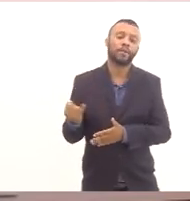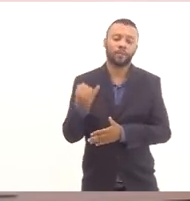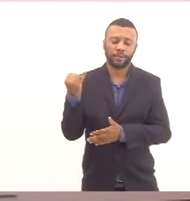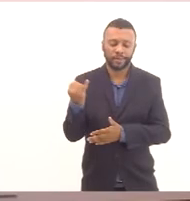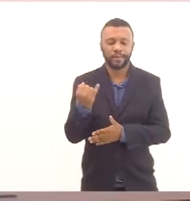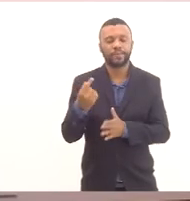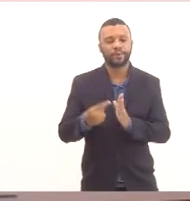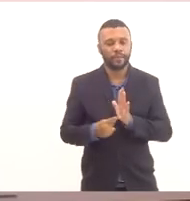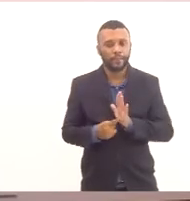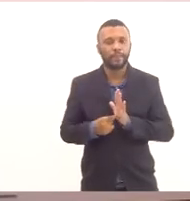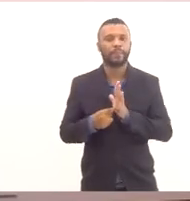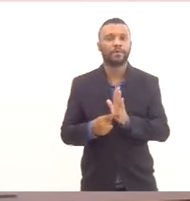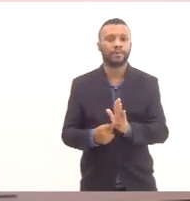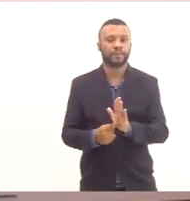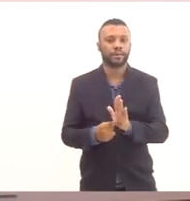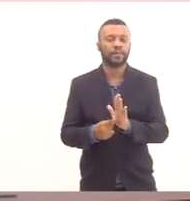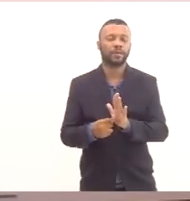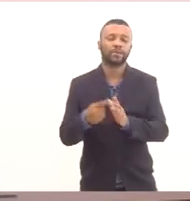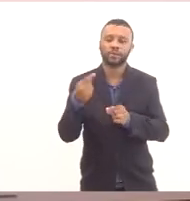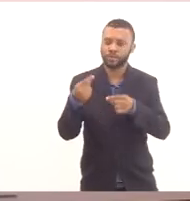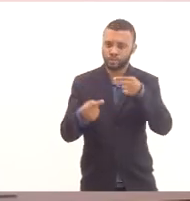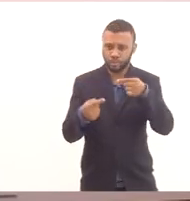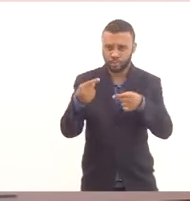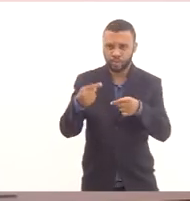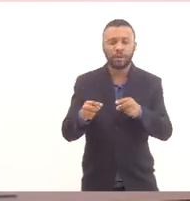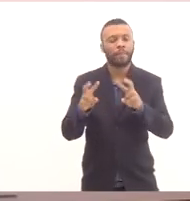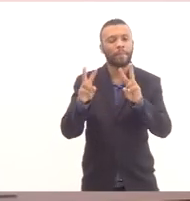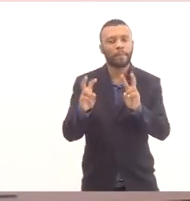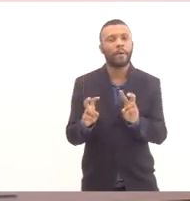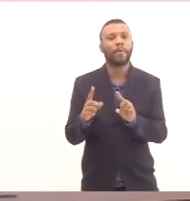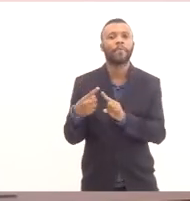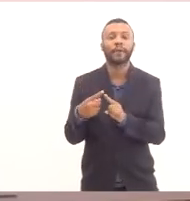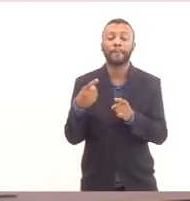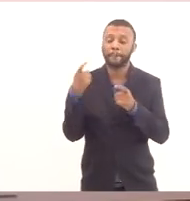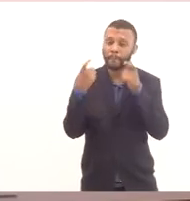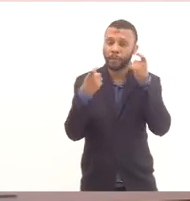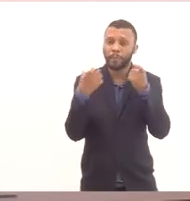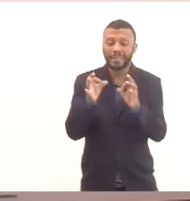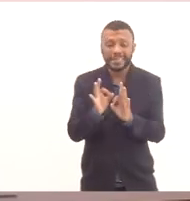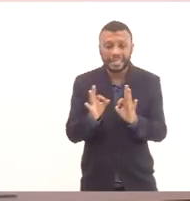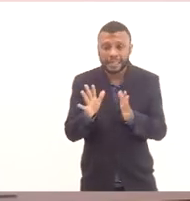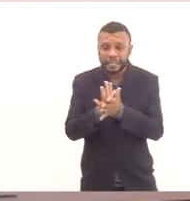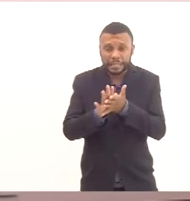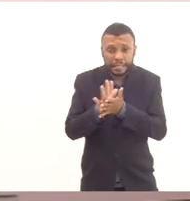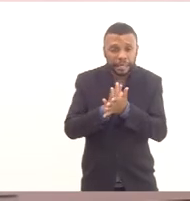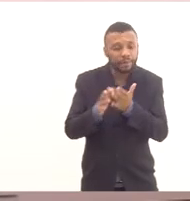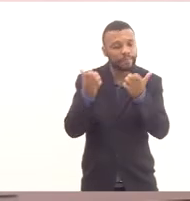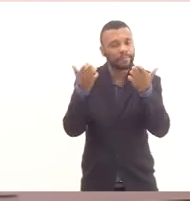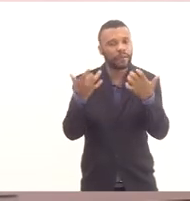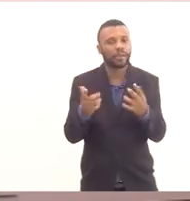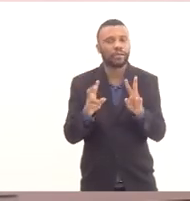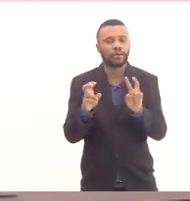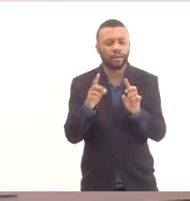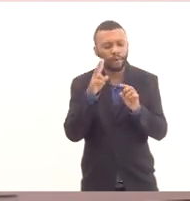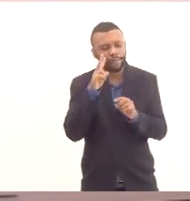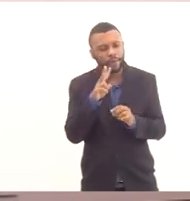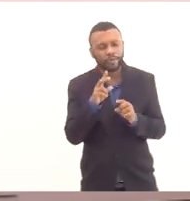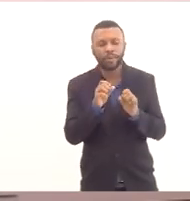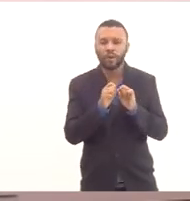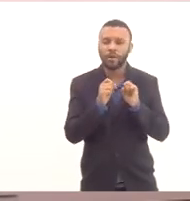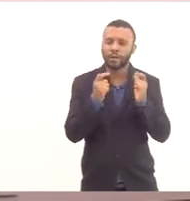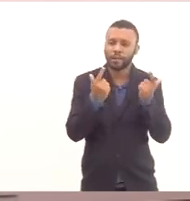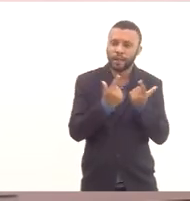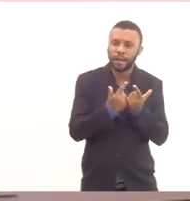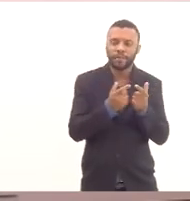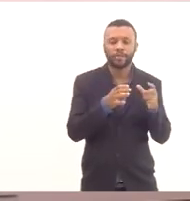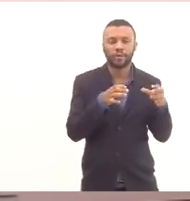colocar isso e sem pauta porque me preocupa ninguém ter falado de Jesus em vez de uniões tanto aqui da Comissão da